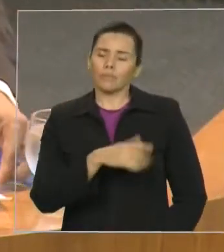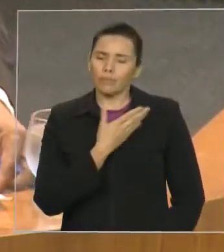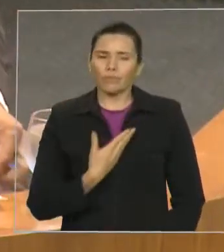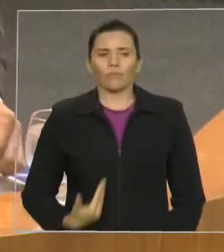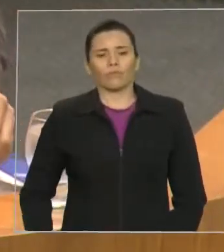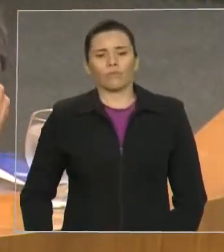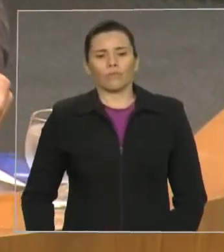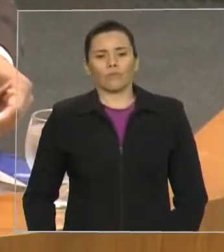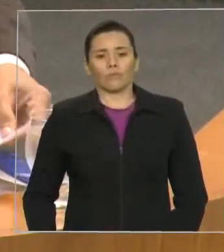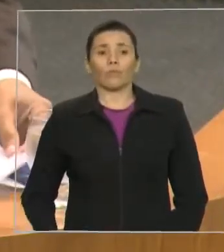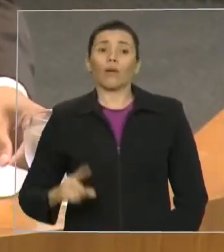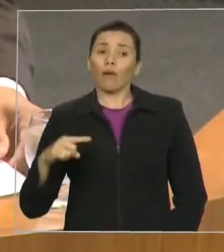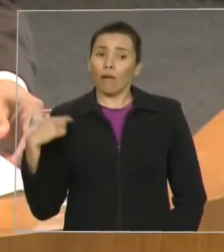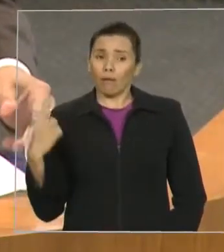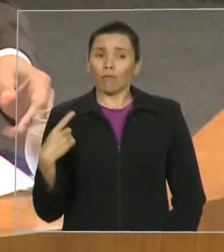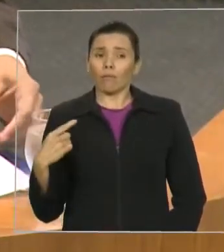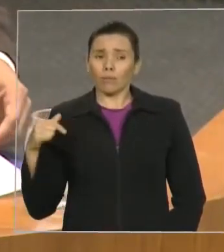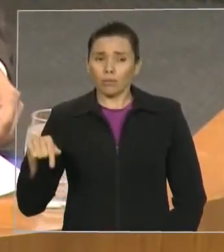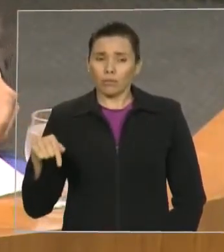nós cabe sim, senhor.